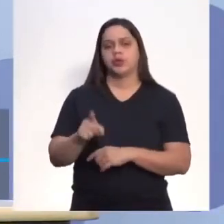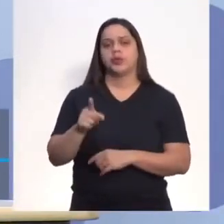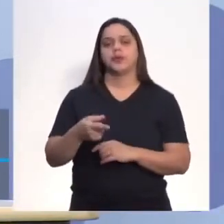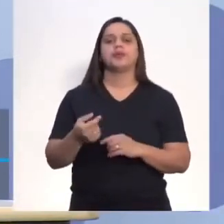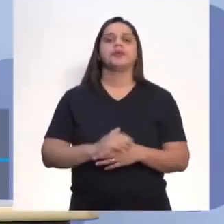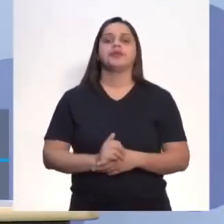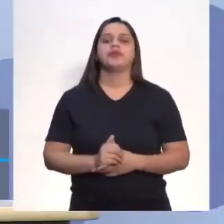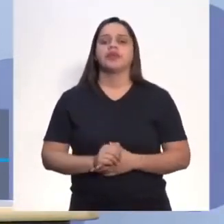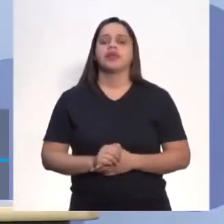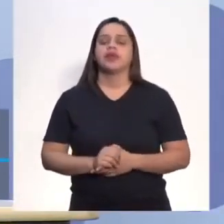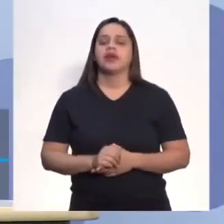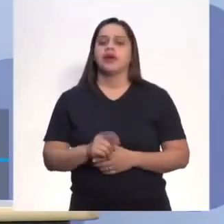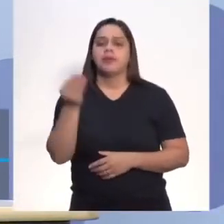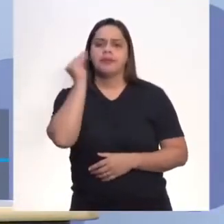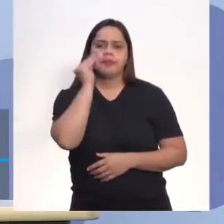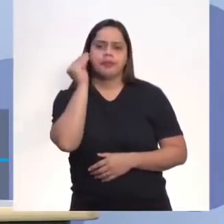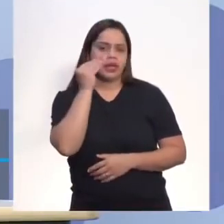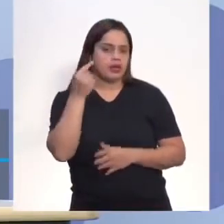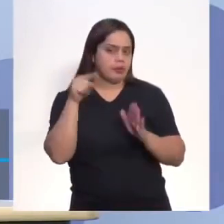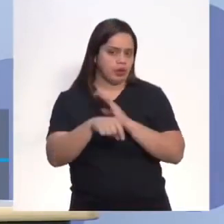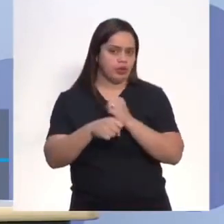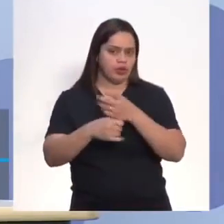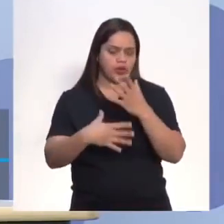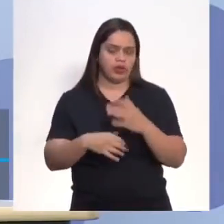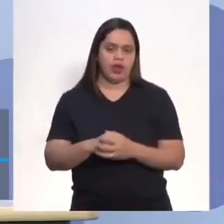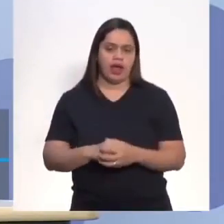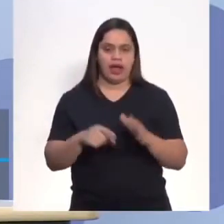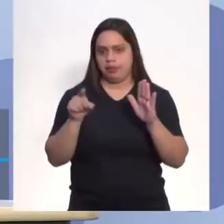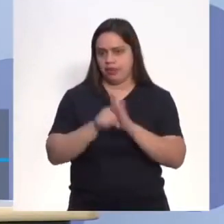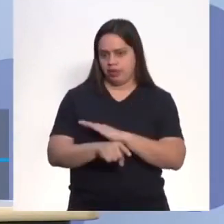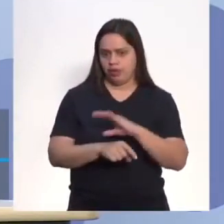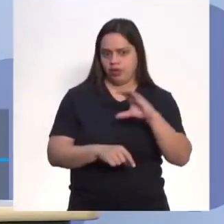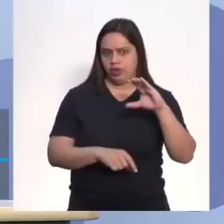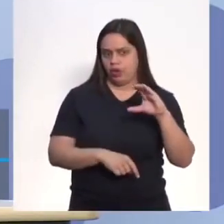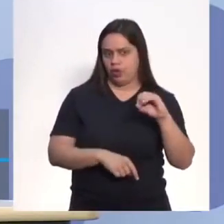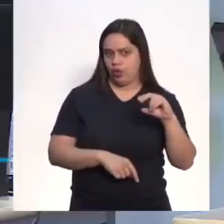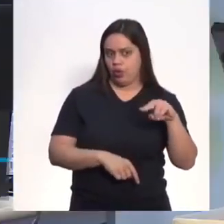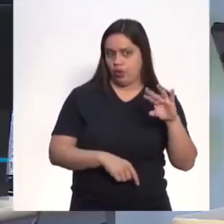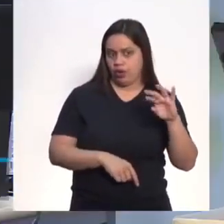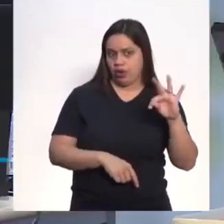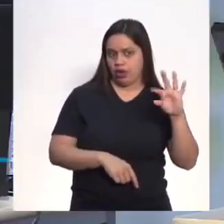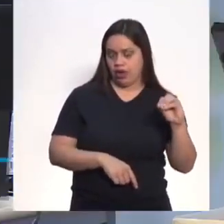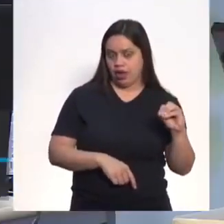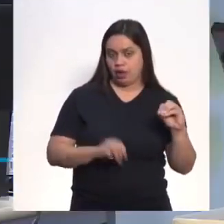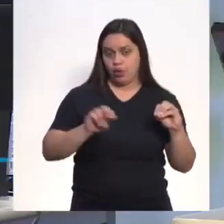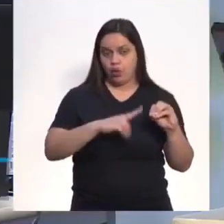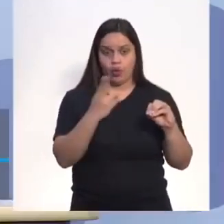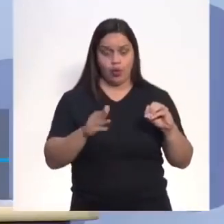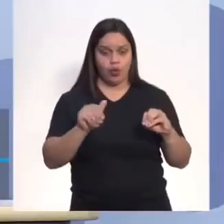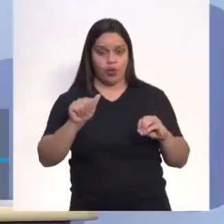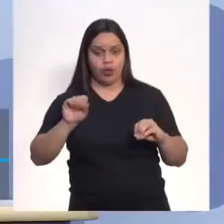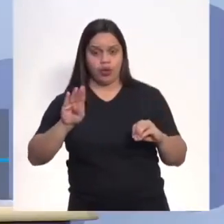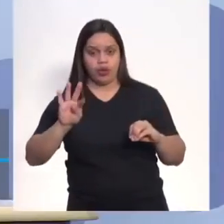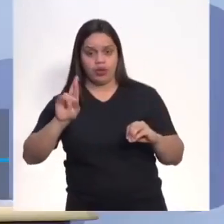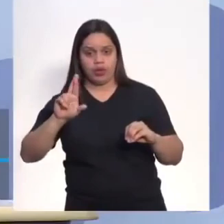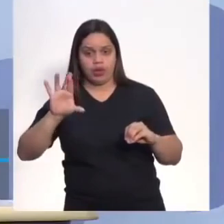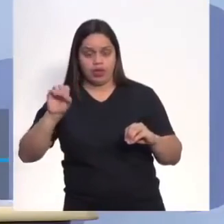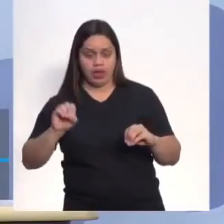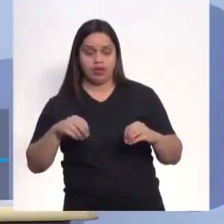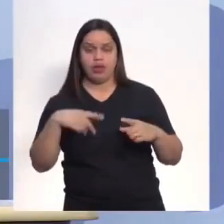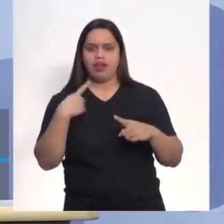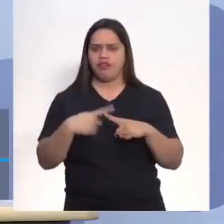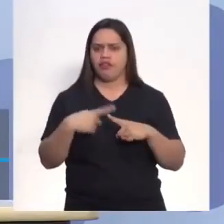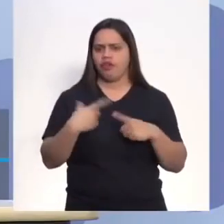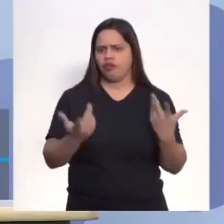beijo. Beijo é concreto ou é abstrato? E aí eles falaram que era o quê? Concreto. Vários, porque